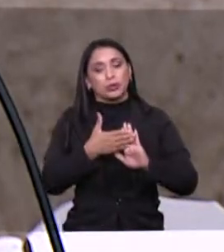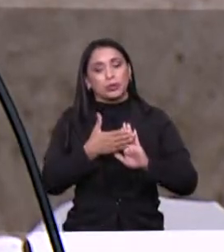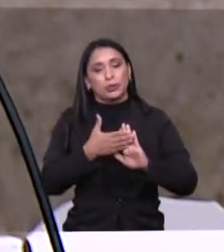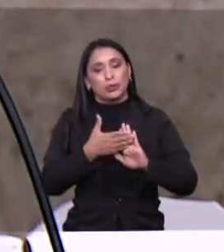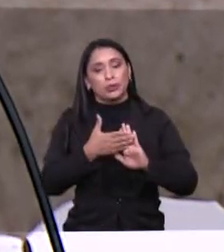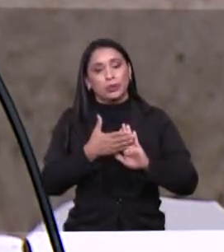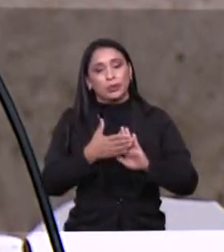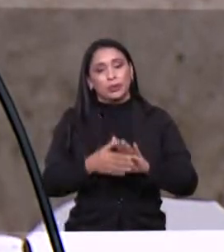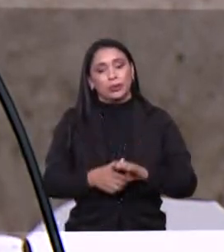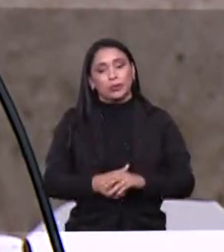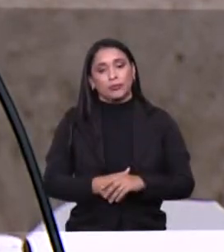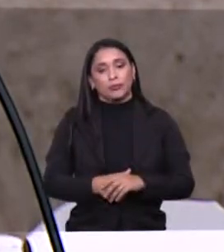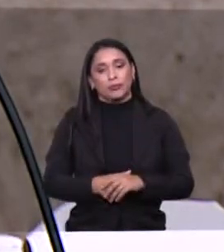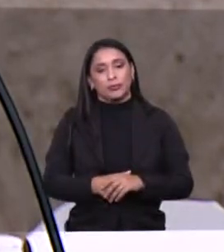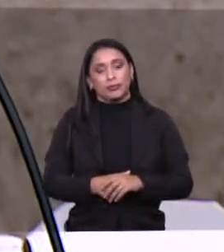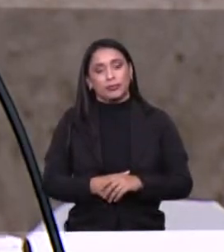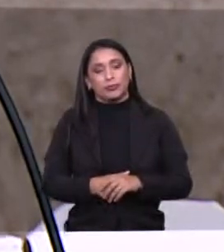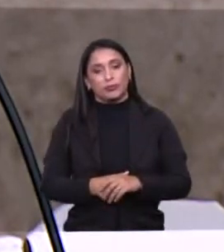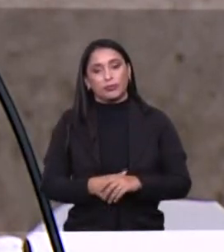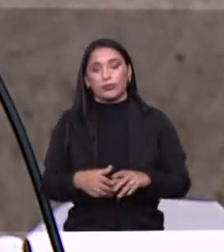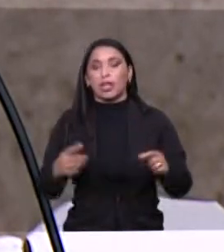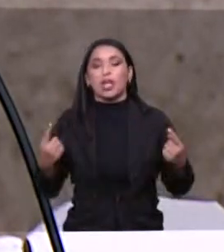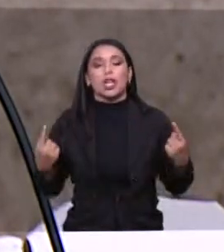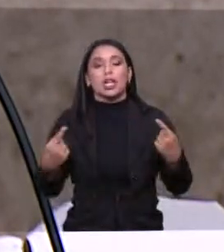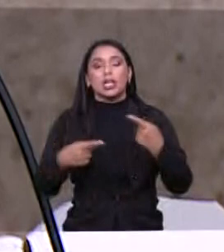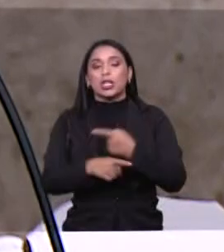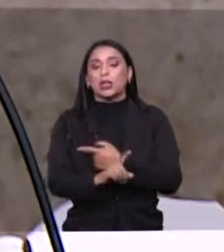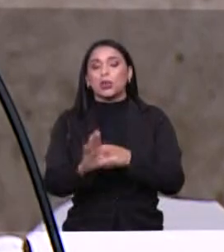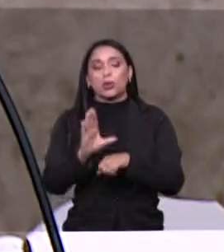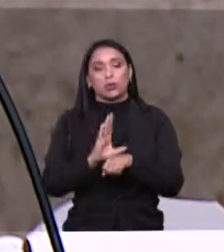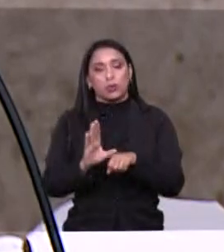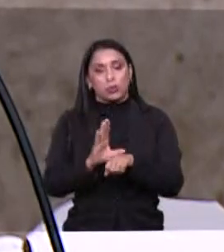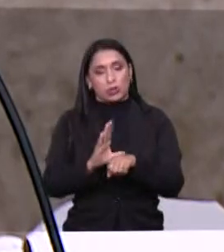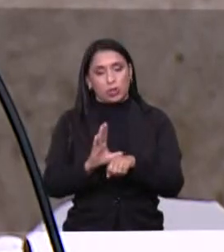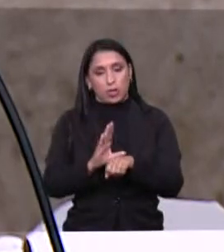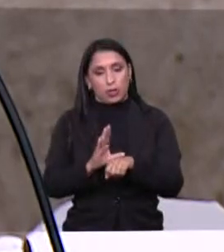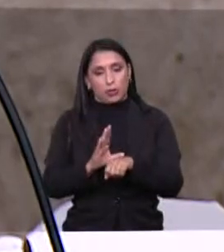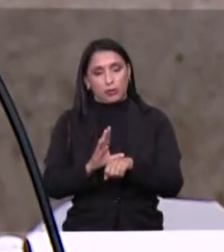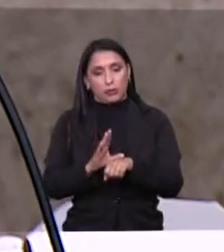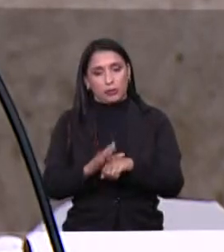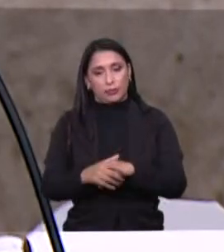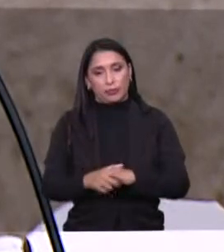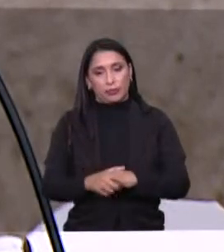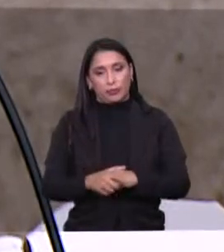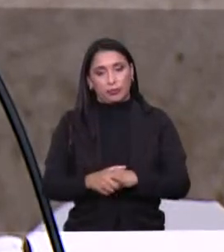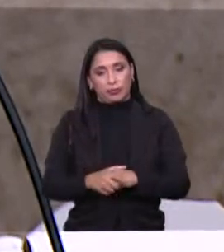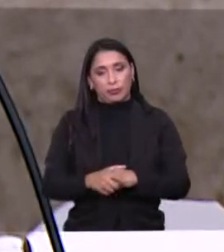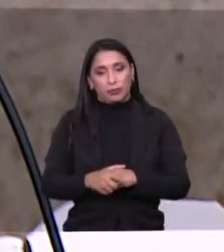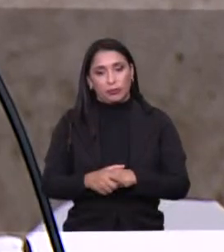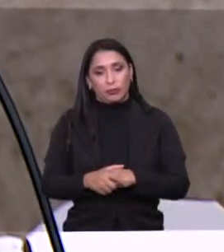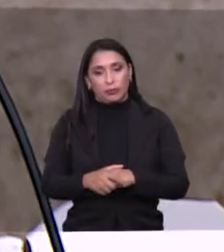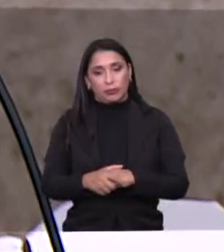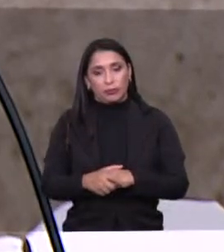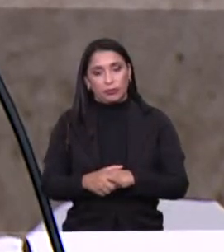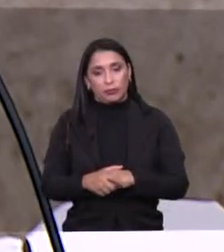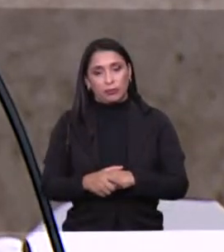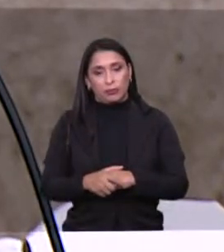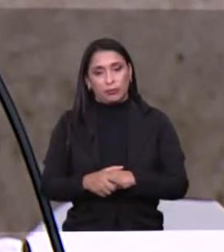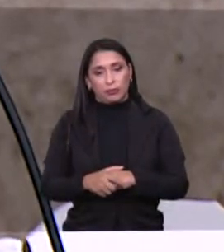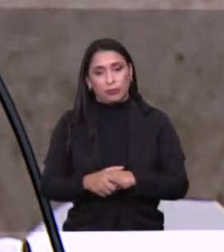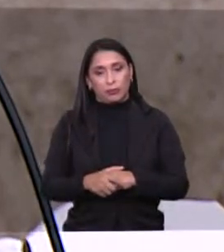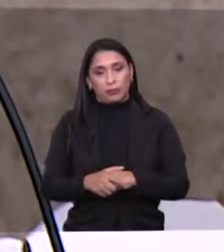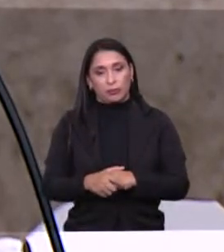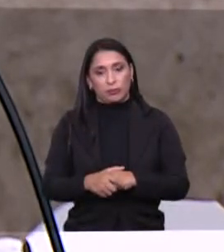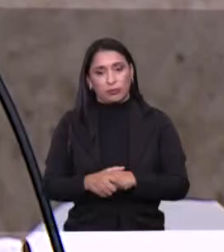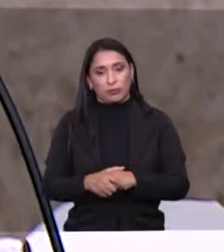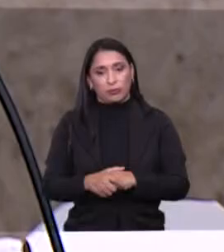ou melhor, estão declarando inconstitucional. E Vossa Excelência é o que... Então, tem que votar